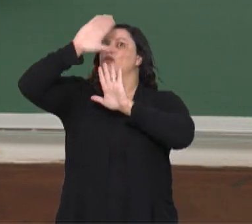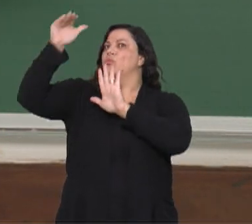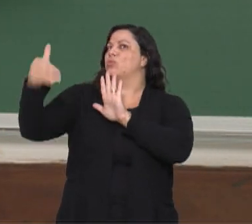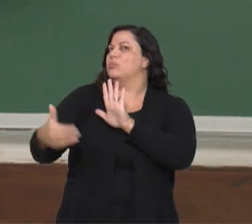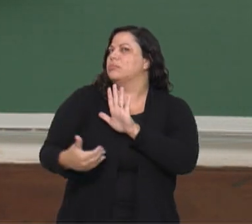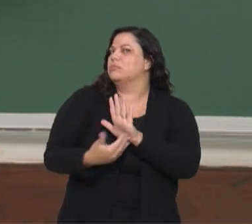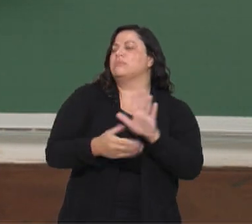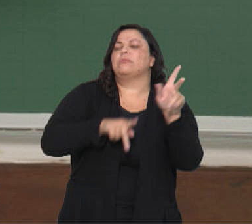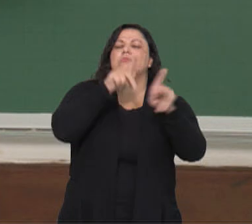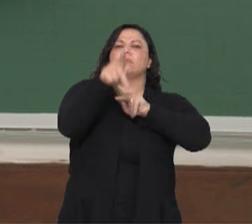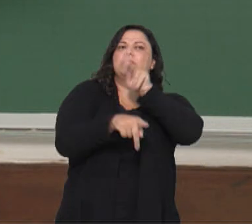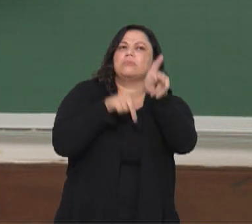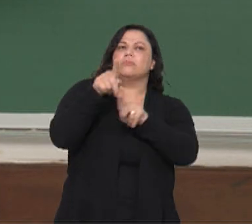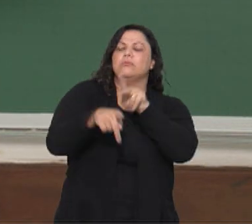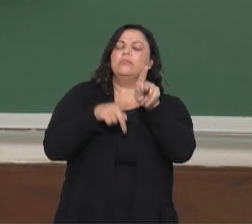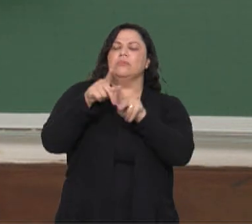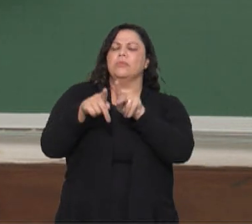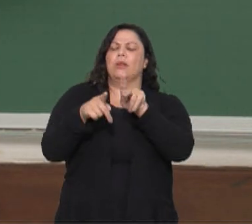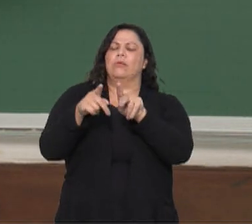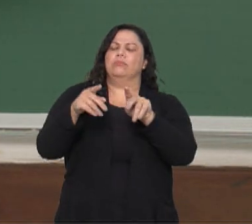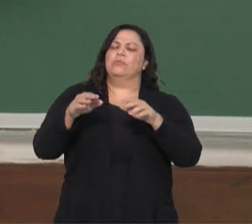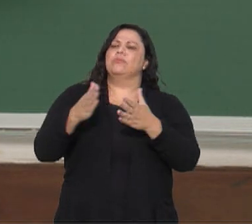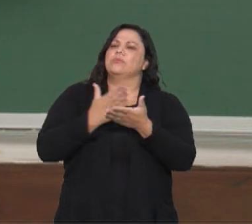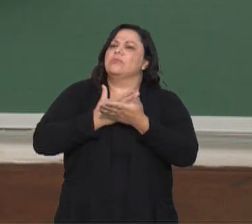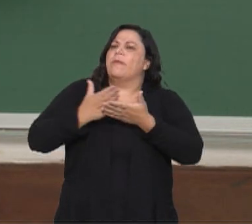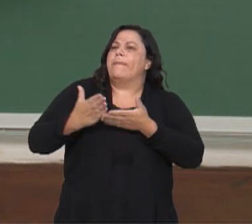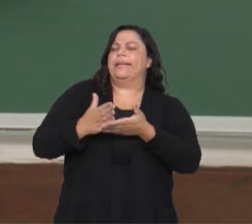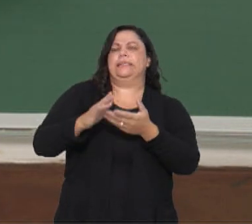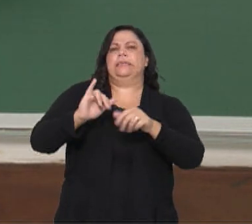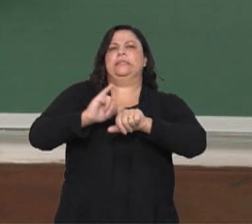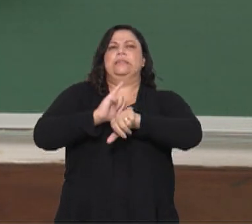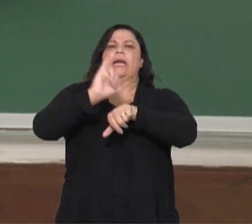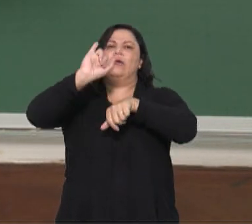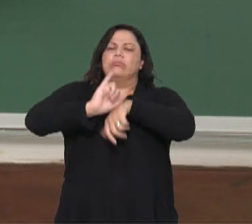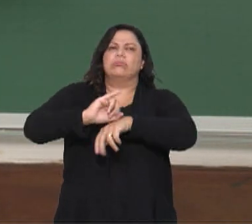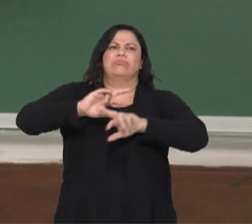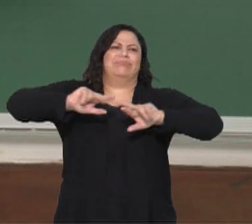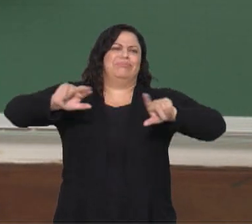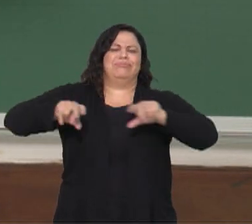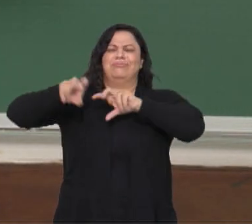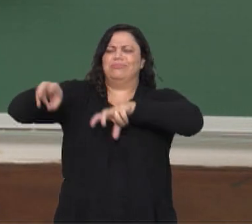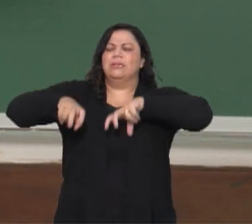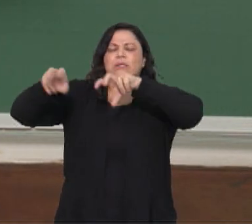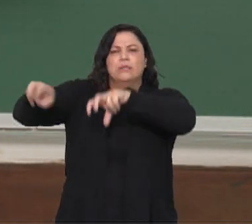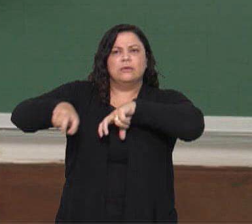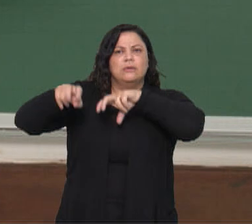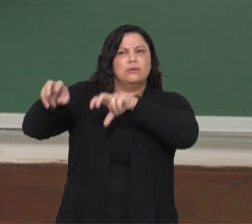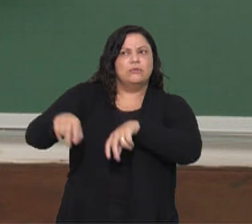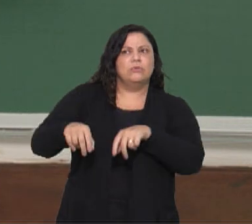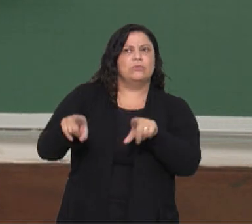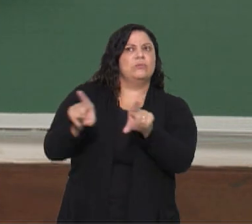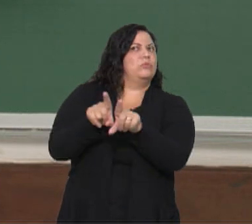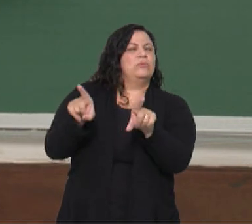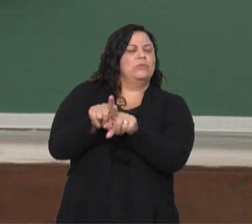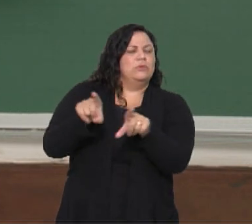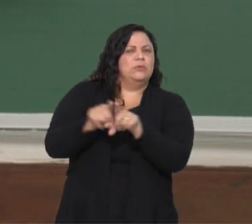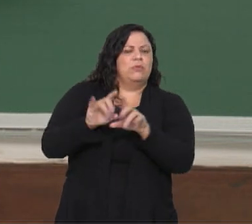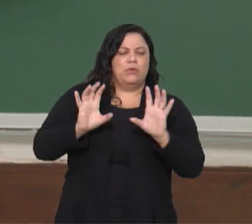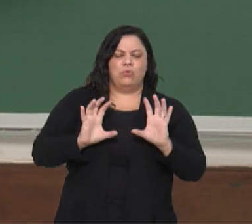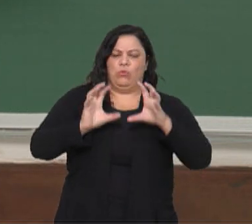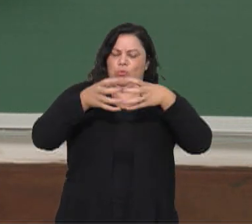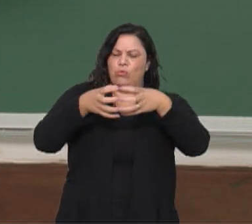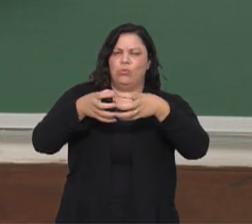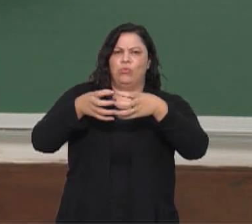antiguidade começaram a dominar, a fazer o ferro. Né? Até mesmo a agricultura, no período neolítico, havia um grupo dominando